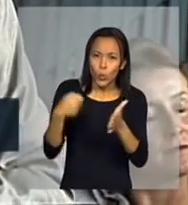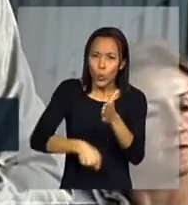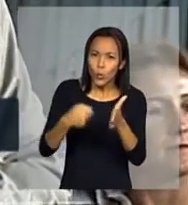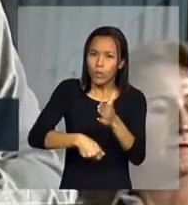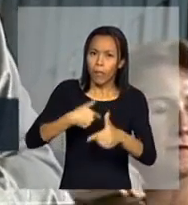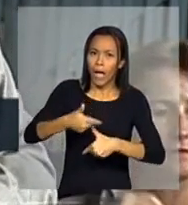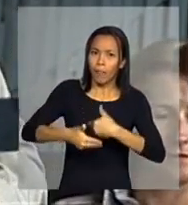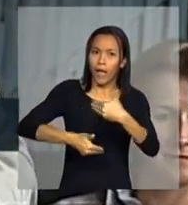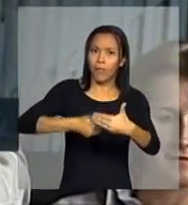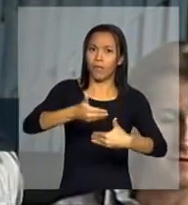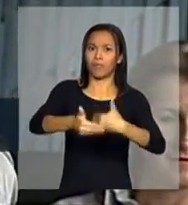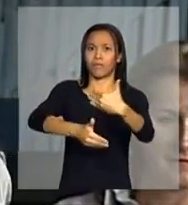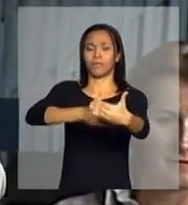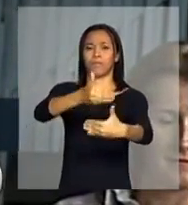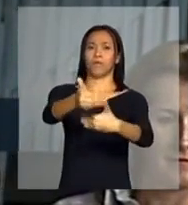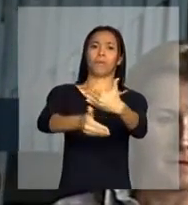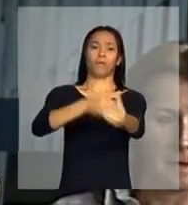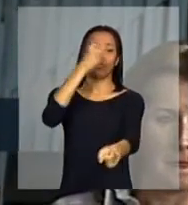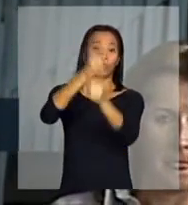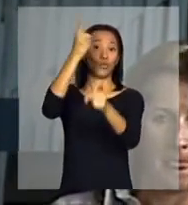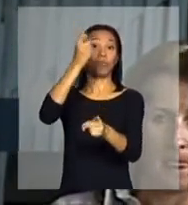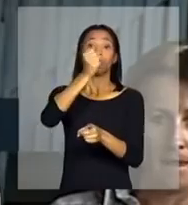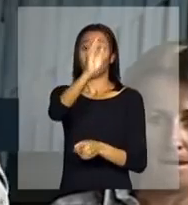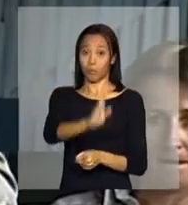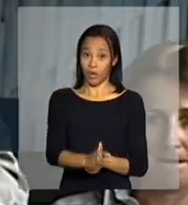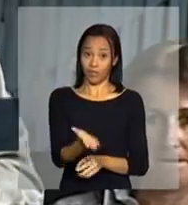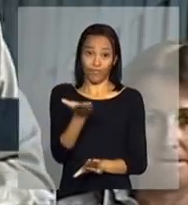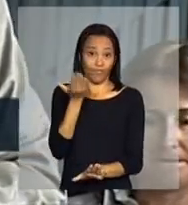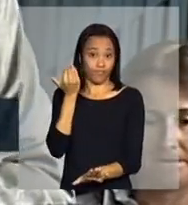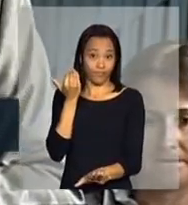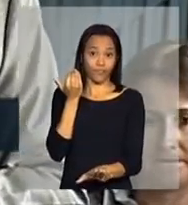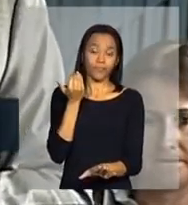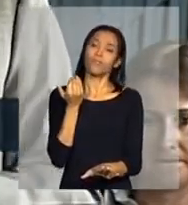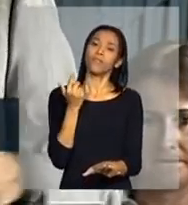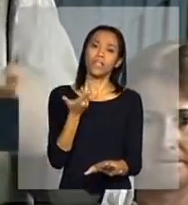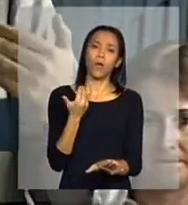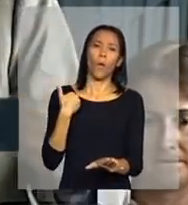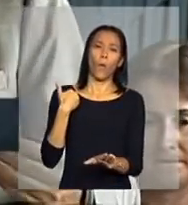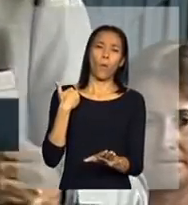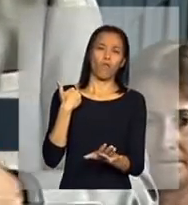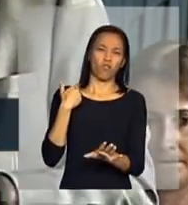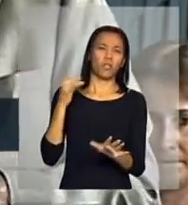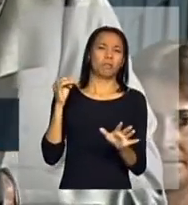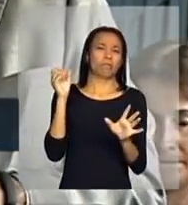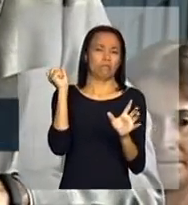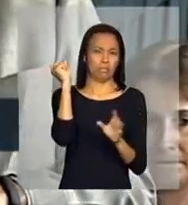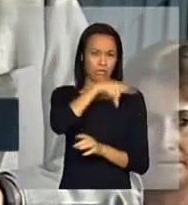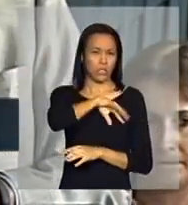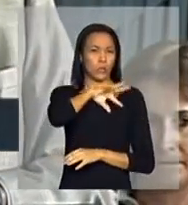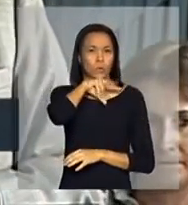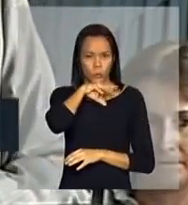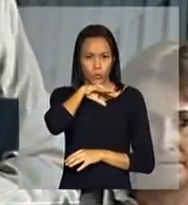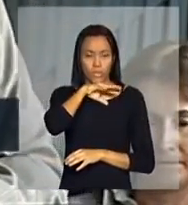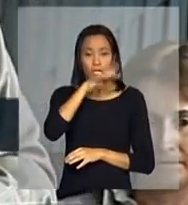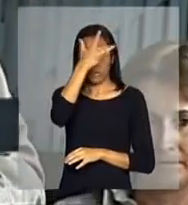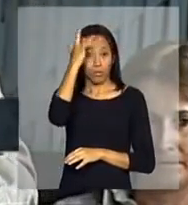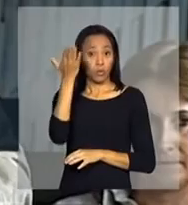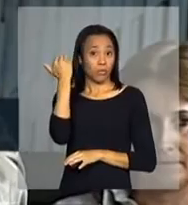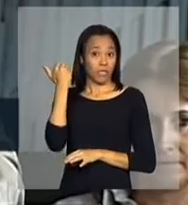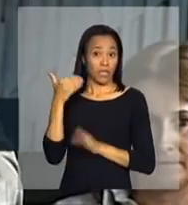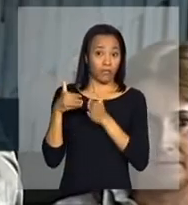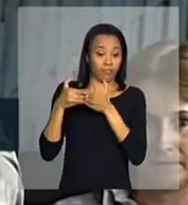iniciado no descobrimento do Brasil. Um processo perverso, em que os ocupantes